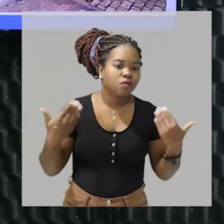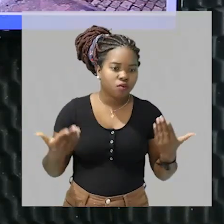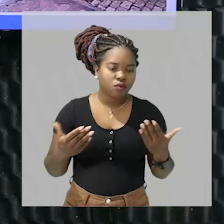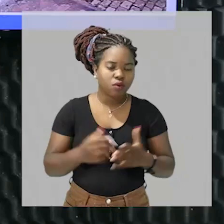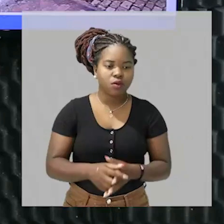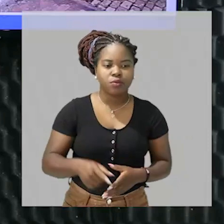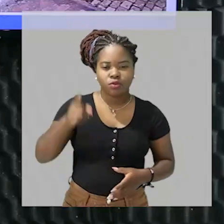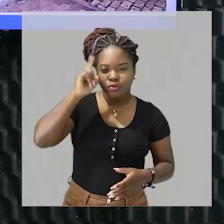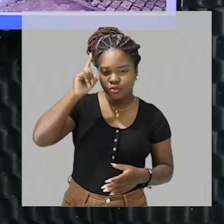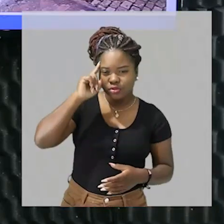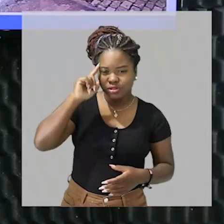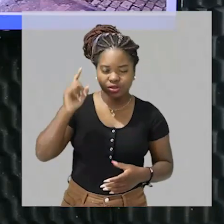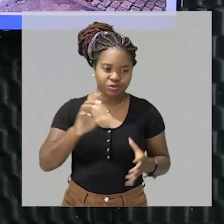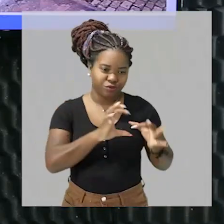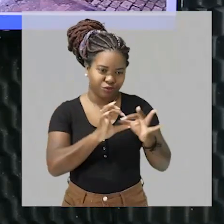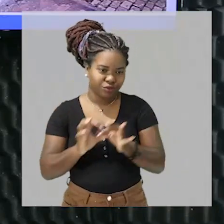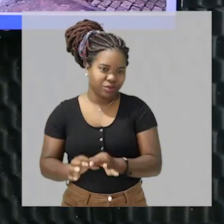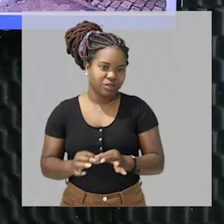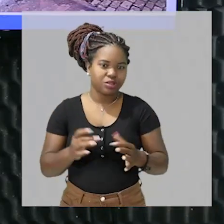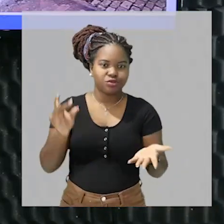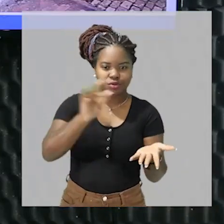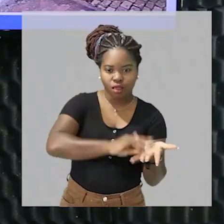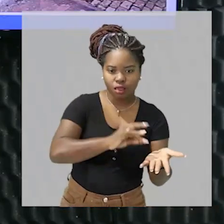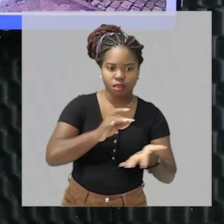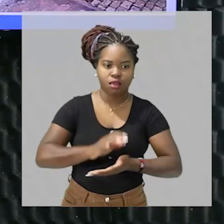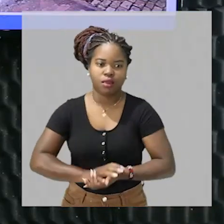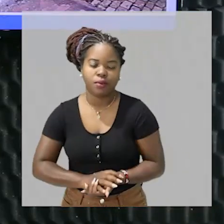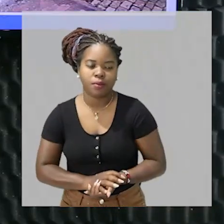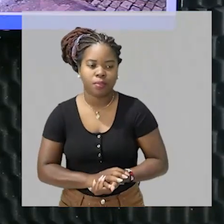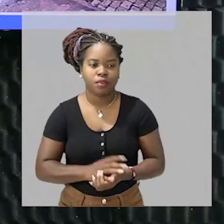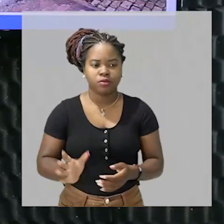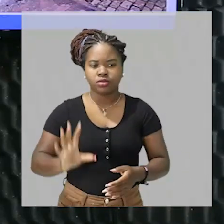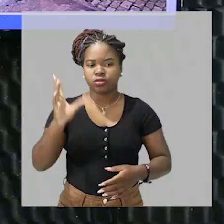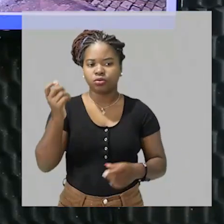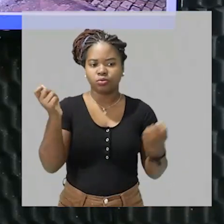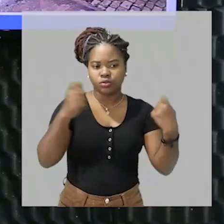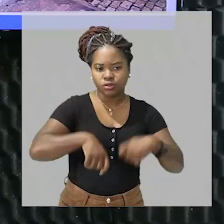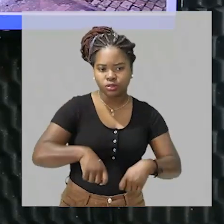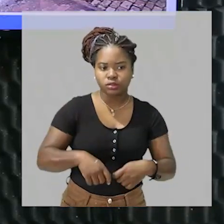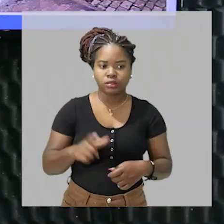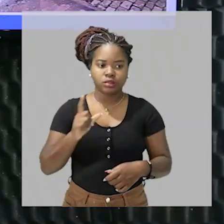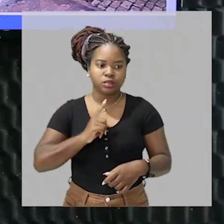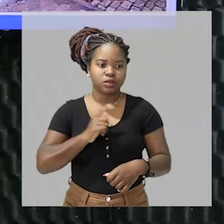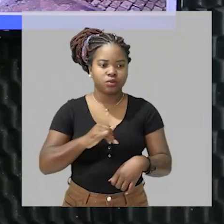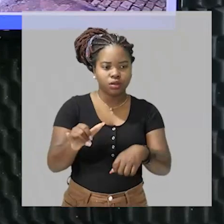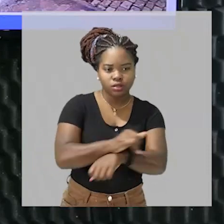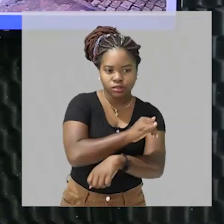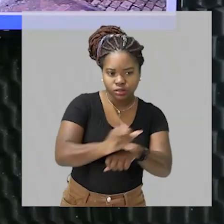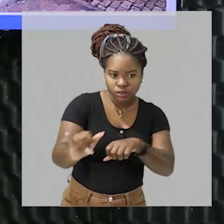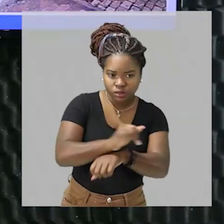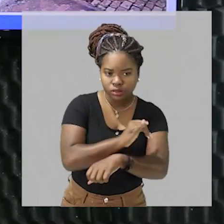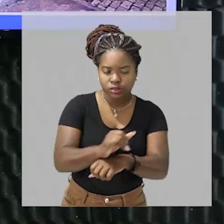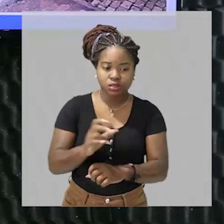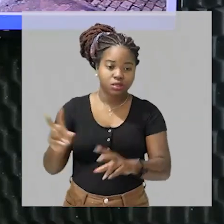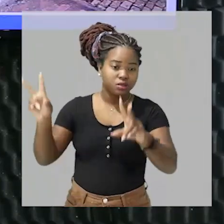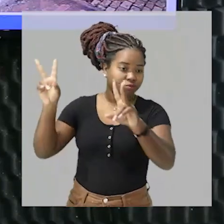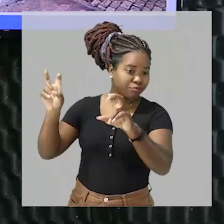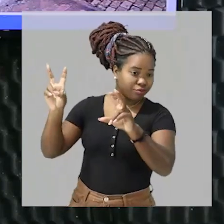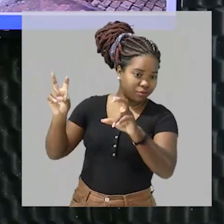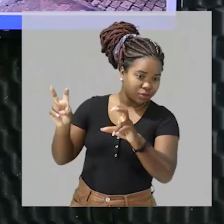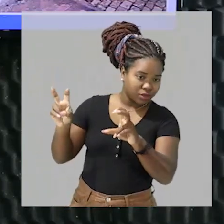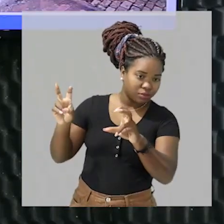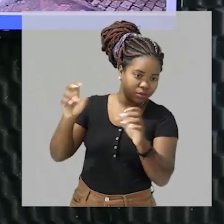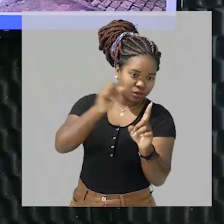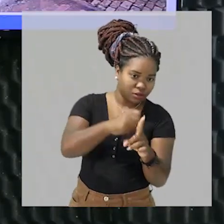do cotidiano. Seus conflitos e suas possibilidades que poderiam envolver técnicas, agentes e temas que não